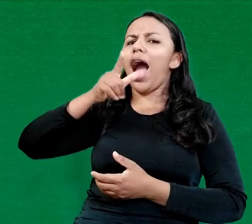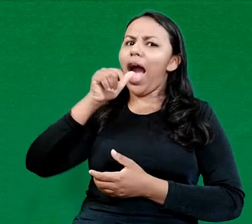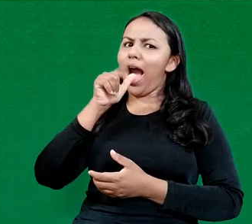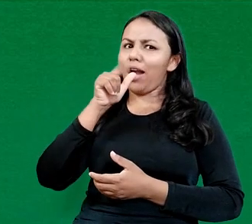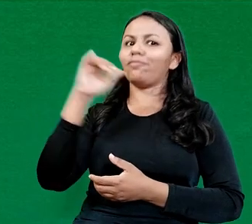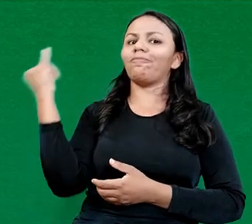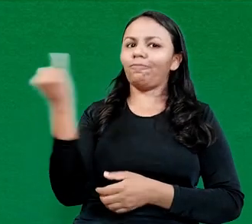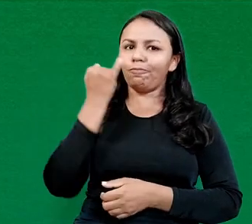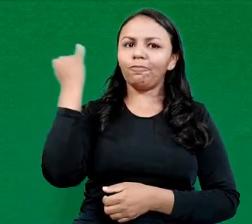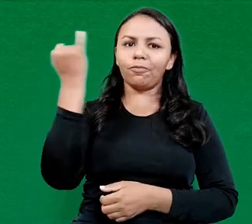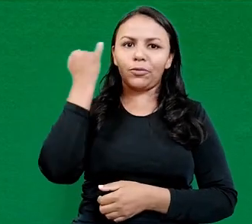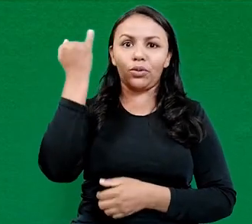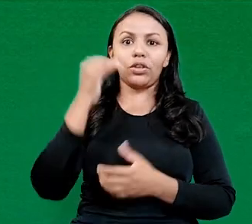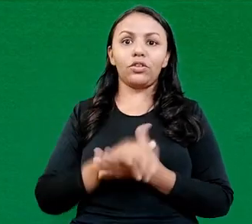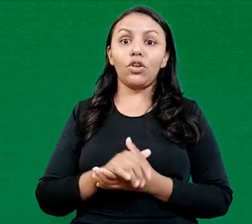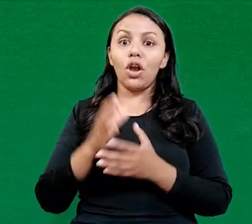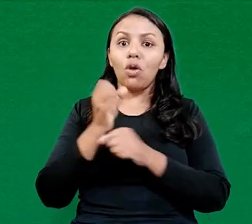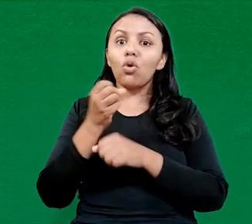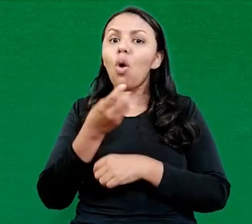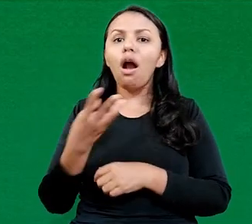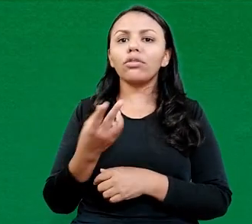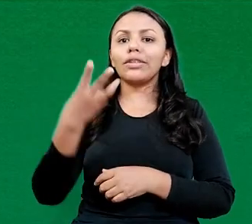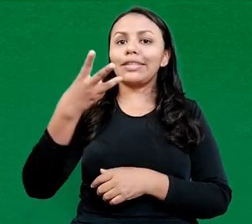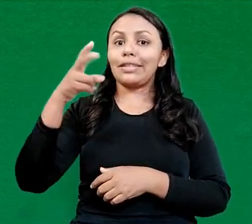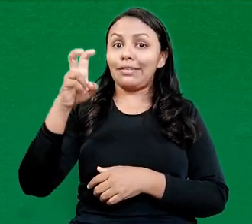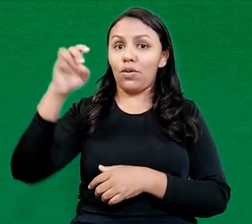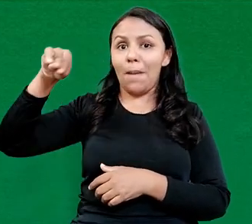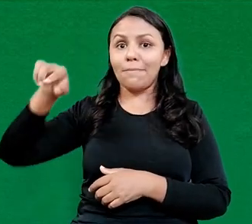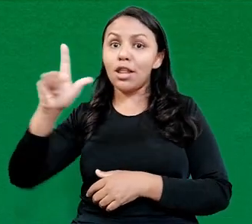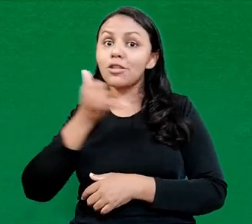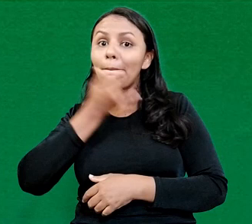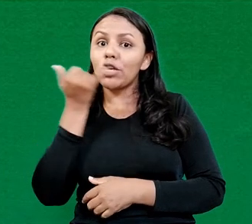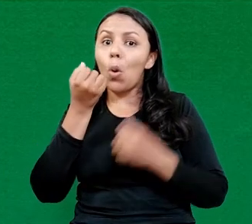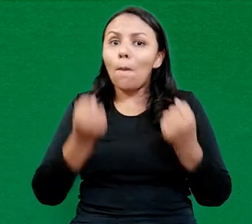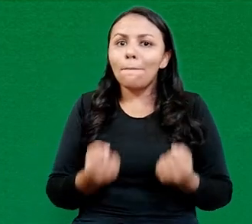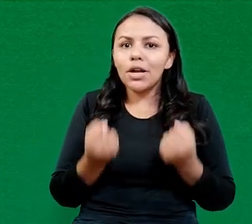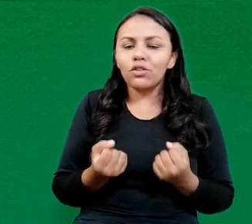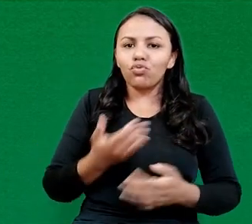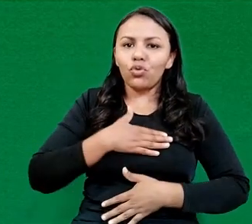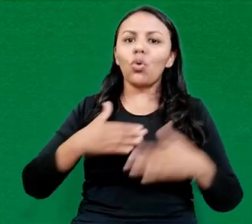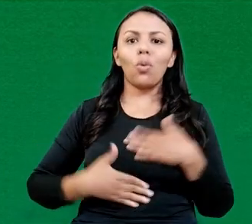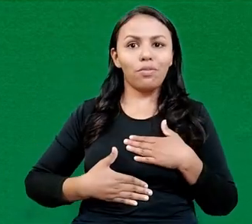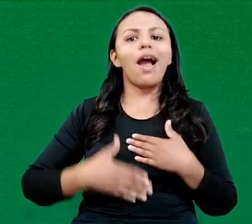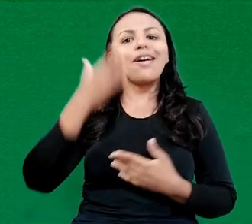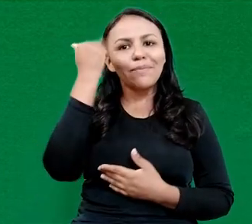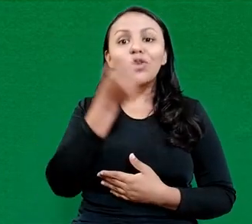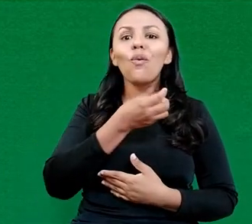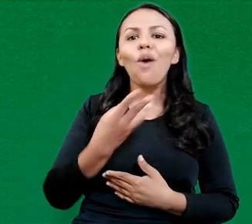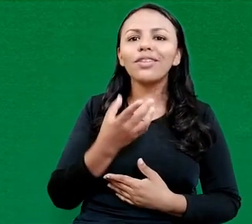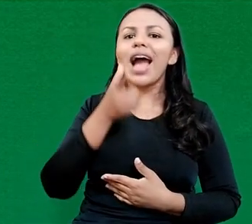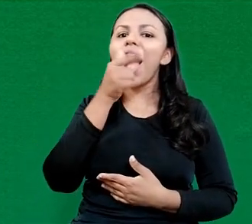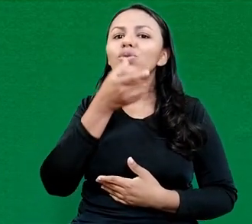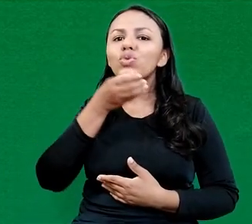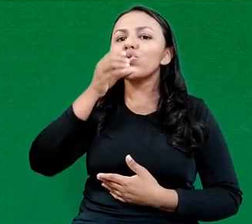ela é necessária, você faz o cálculo de 35 ml por quilo de peso corporal, ali é o volume de água que você tem que consumir por